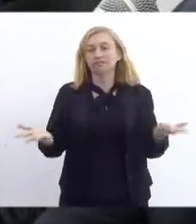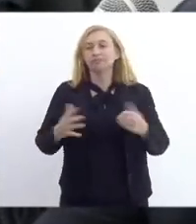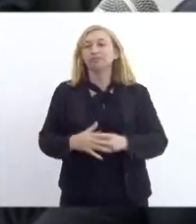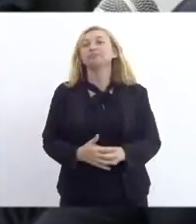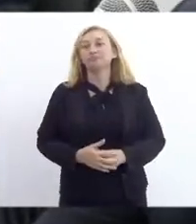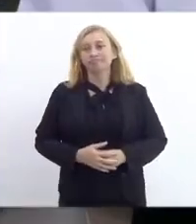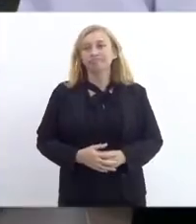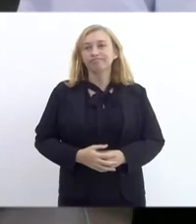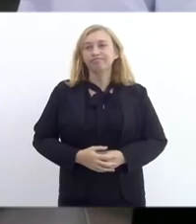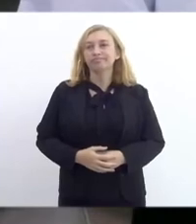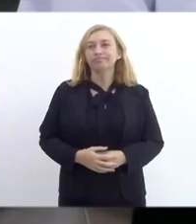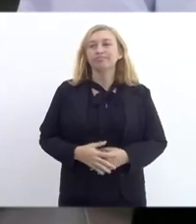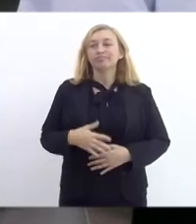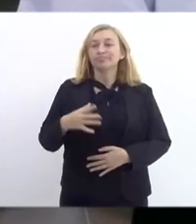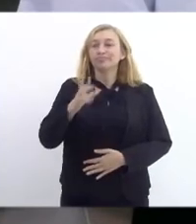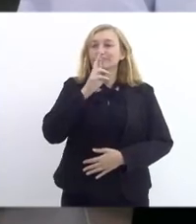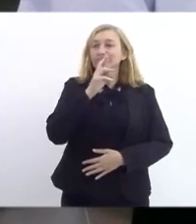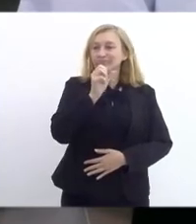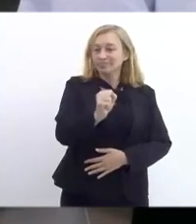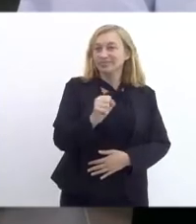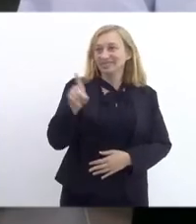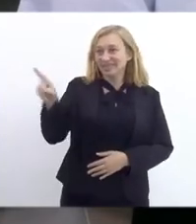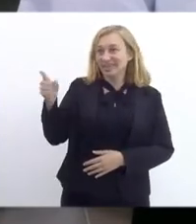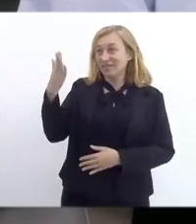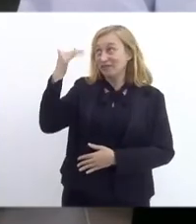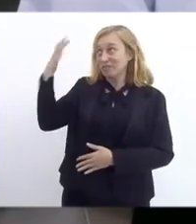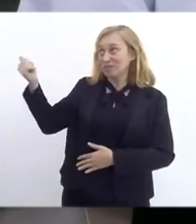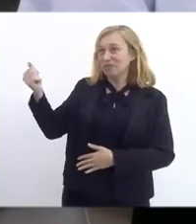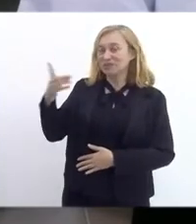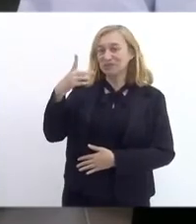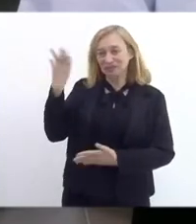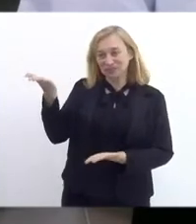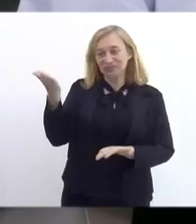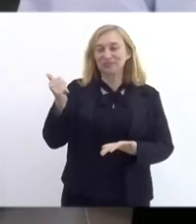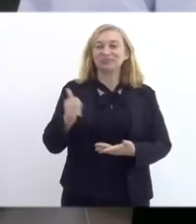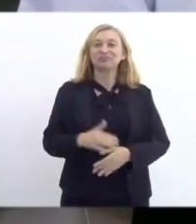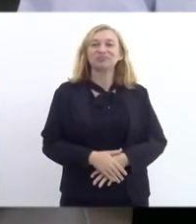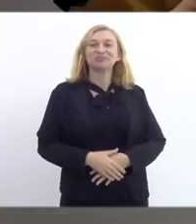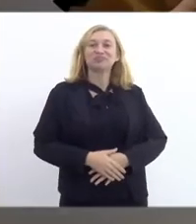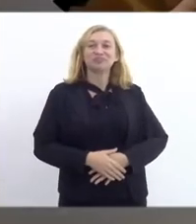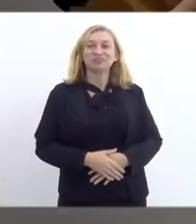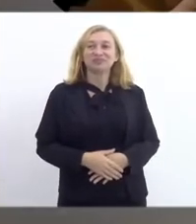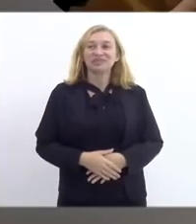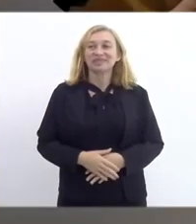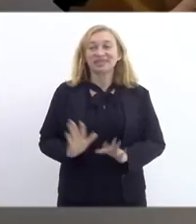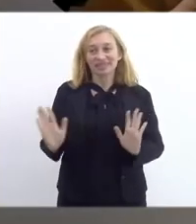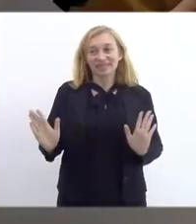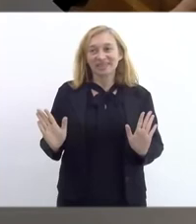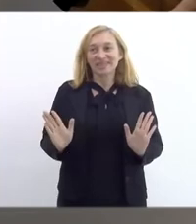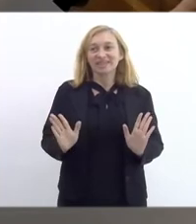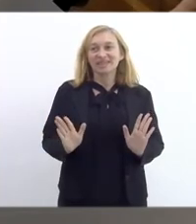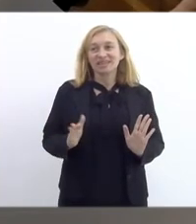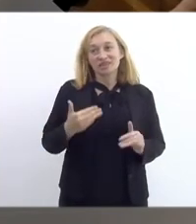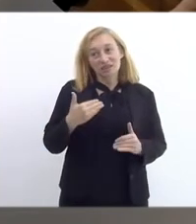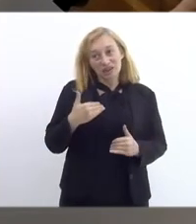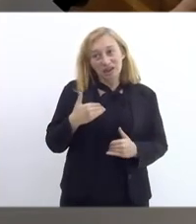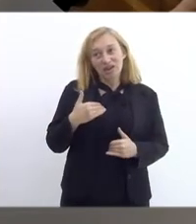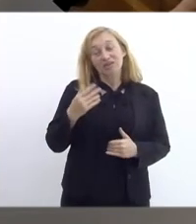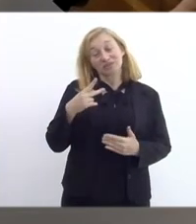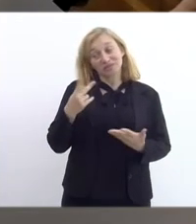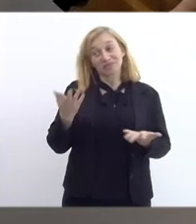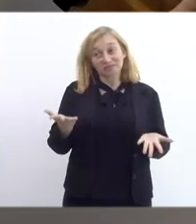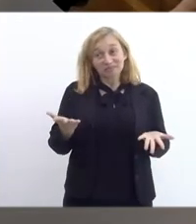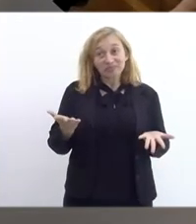o gosto do deputado Amorim, que é a polêmica. Não, mas olha só. Mas sempre com consistência. E até antecipei a